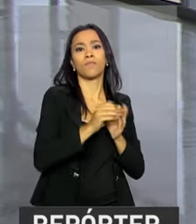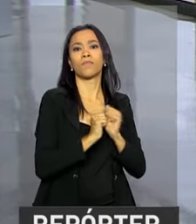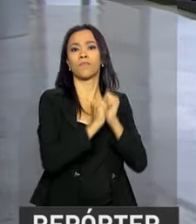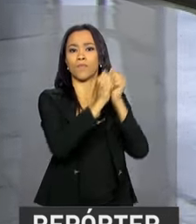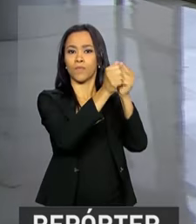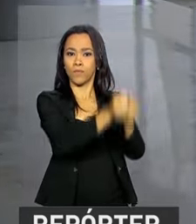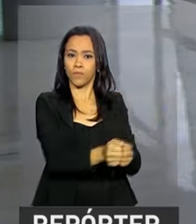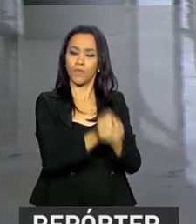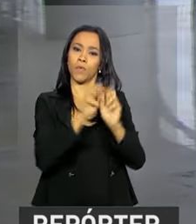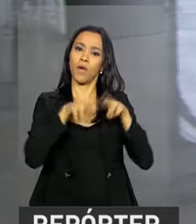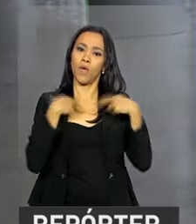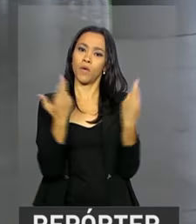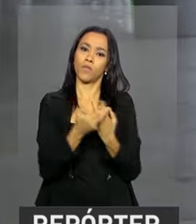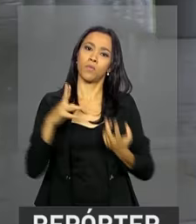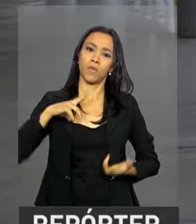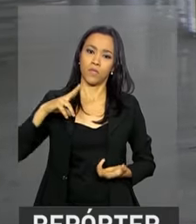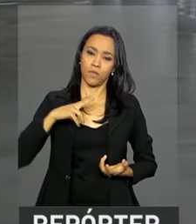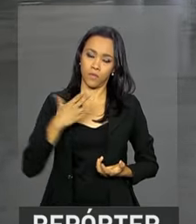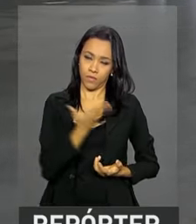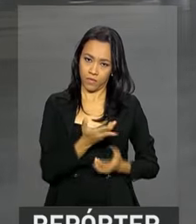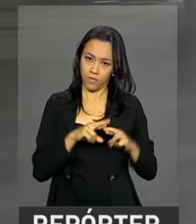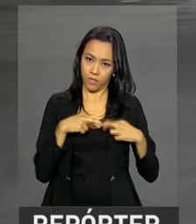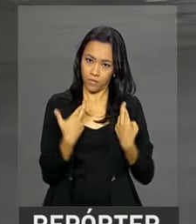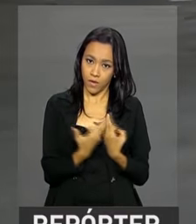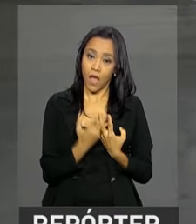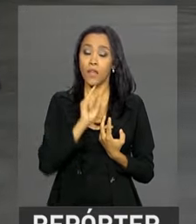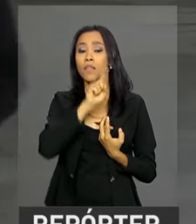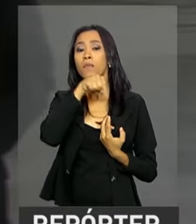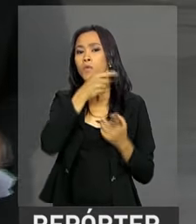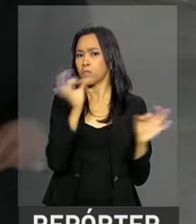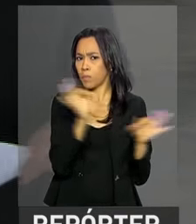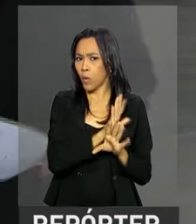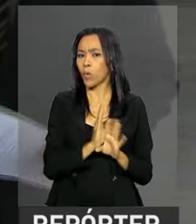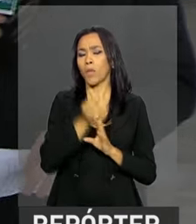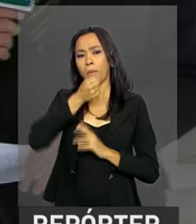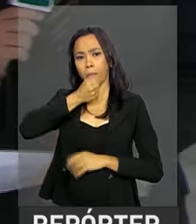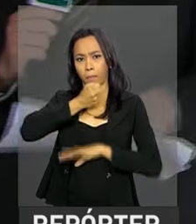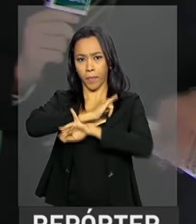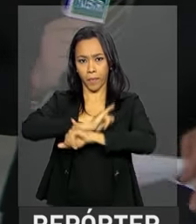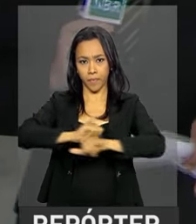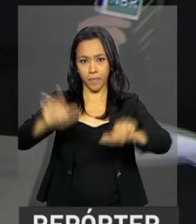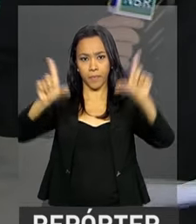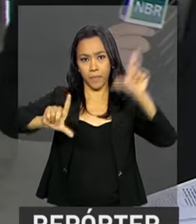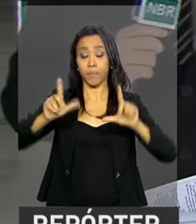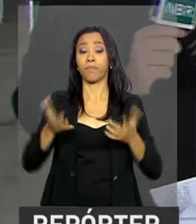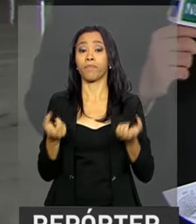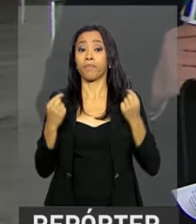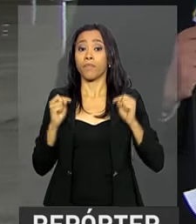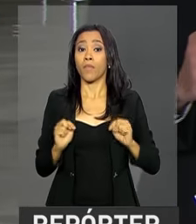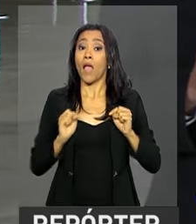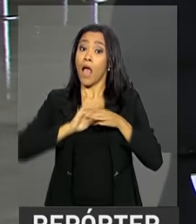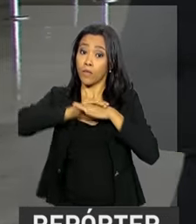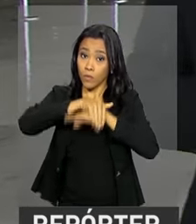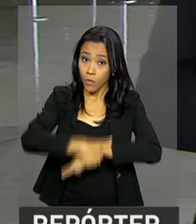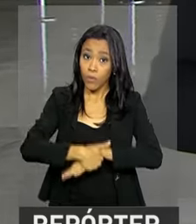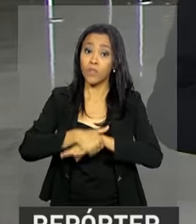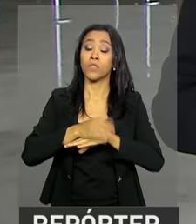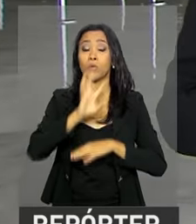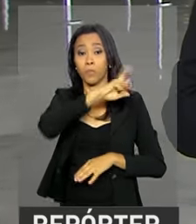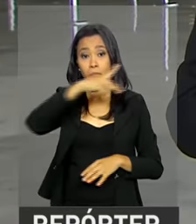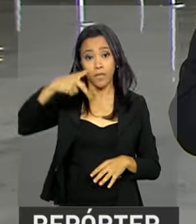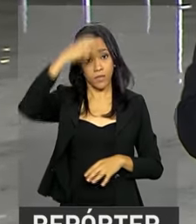de trabalho e ao término ah fazem então uma declaração à imprensa já à noite o presidente Michel Temer